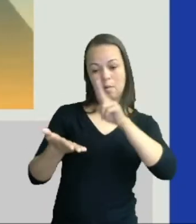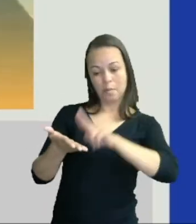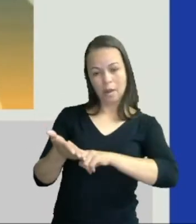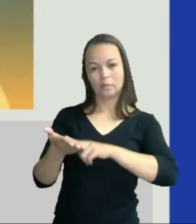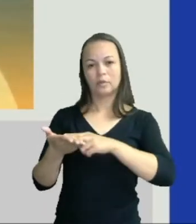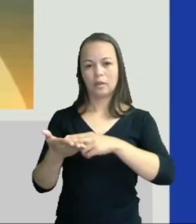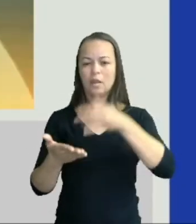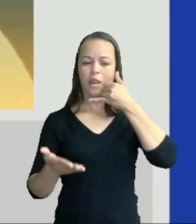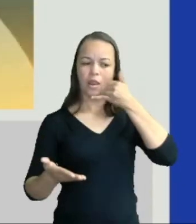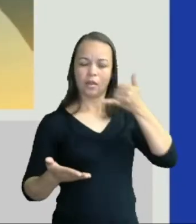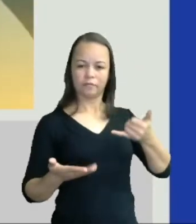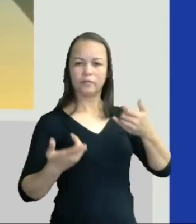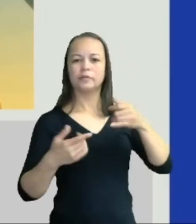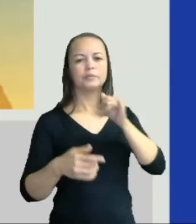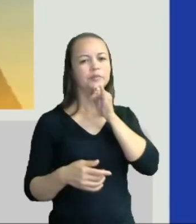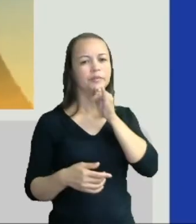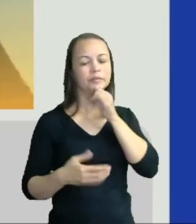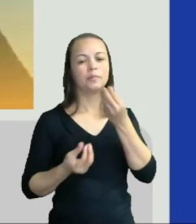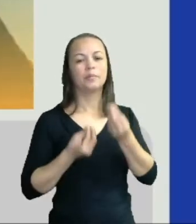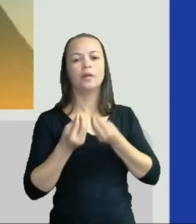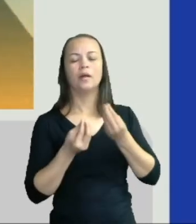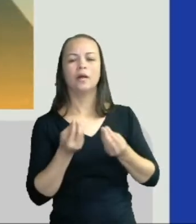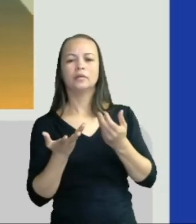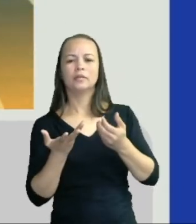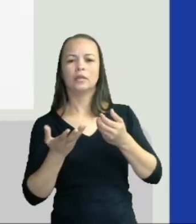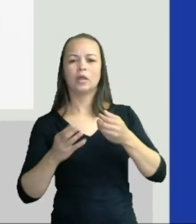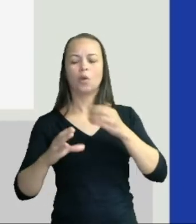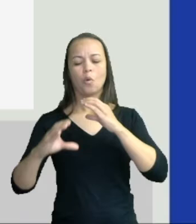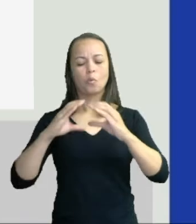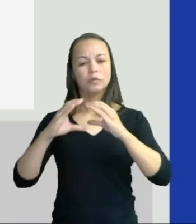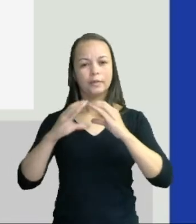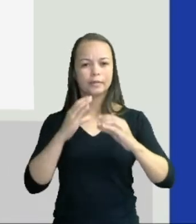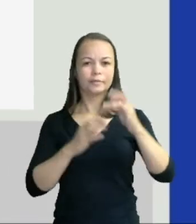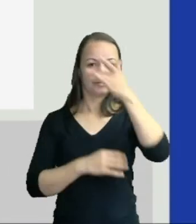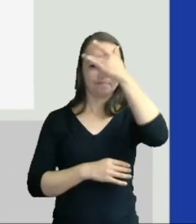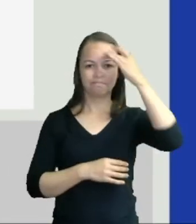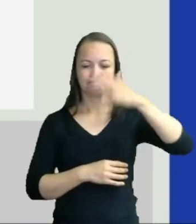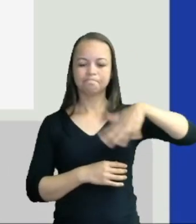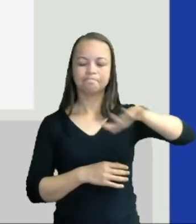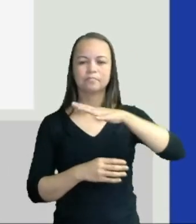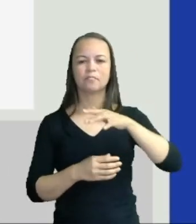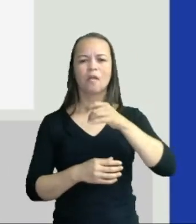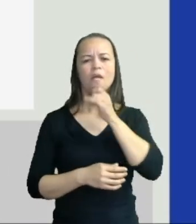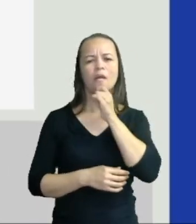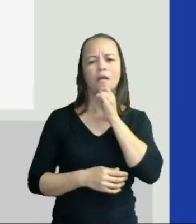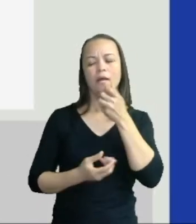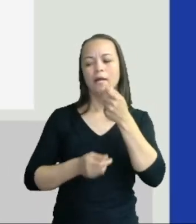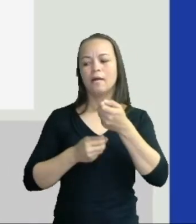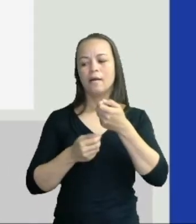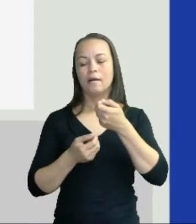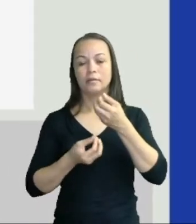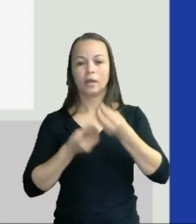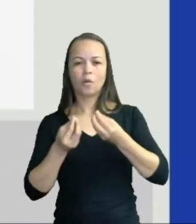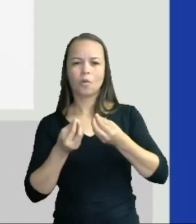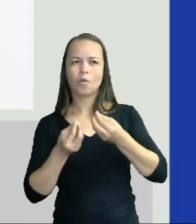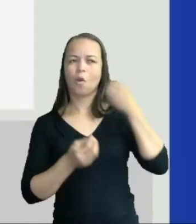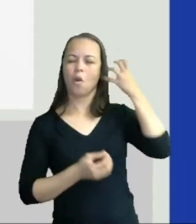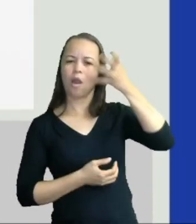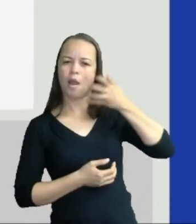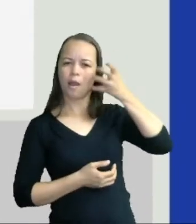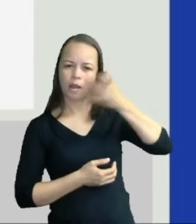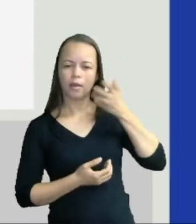maior facilidade e rapidez. Isso mostra a importância dos meios de comunicação para a integração nacional.